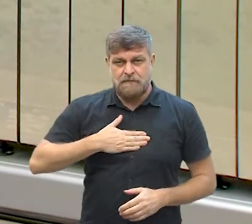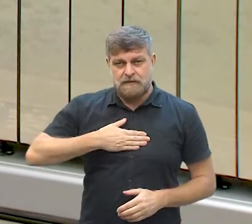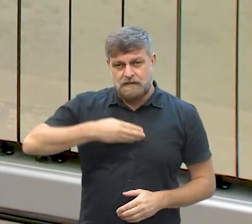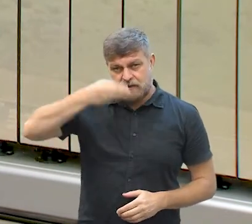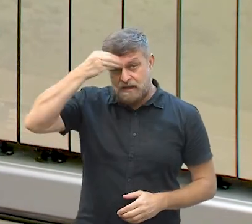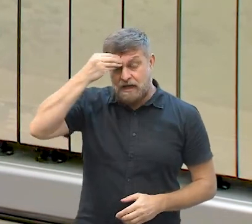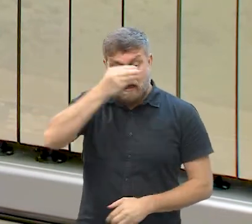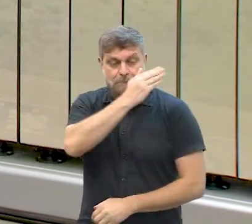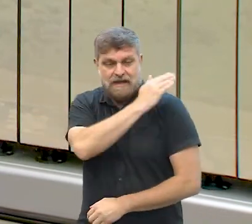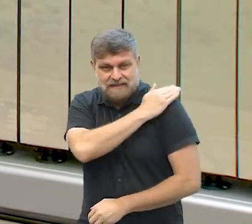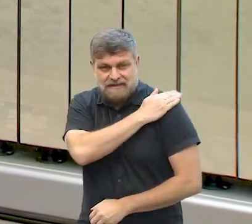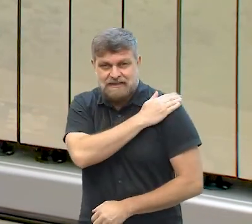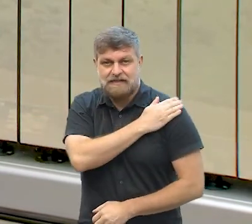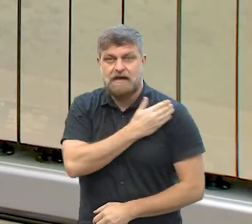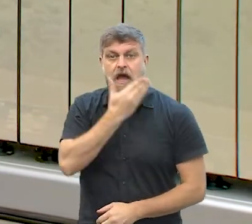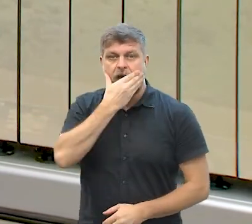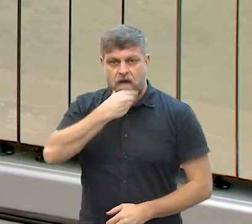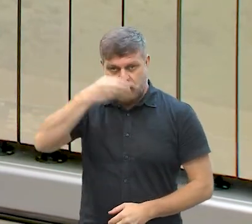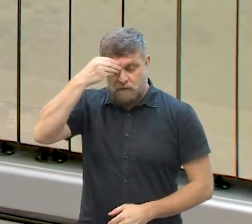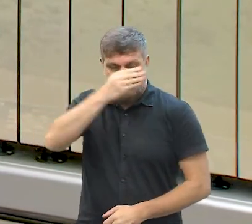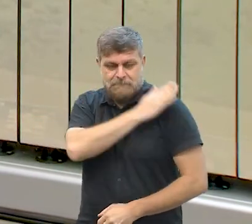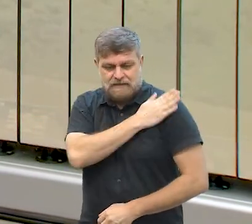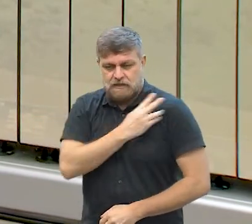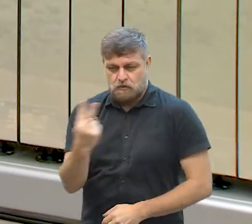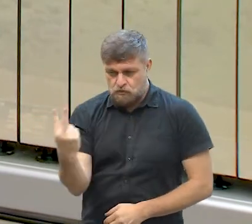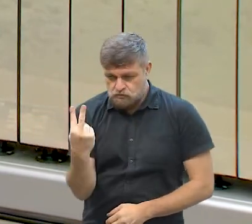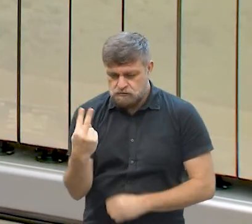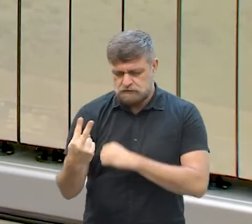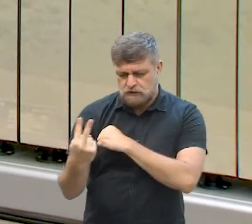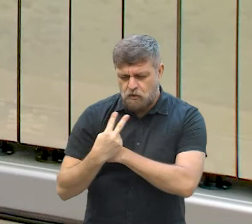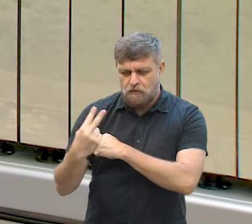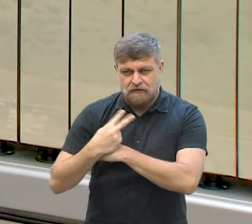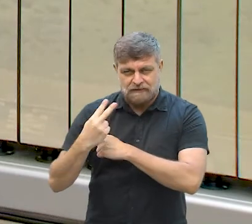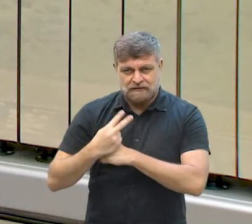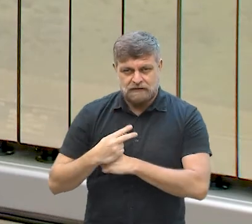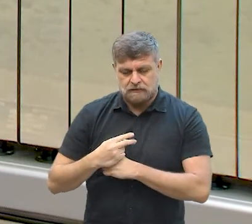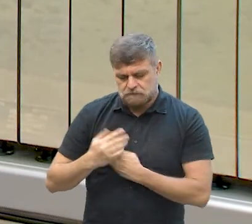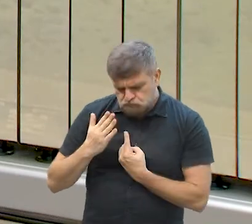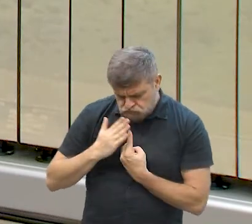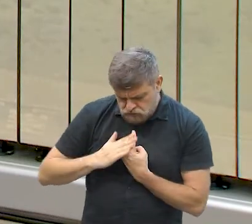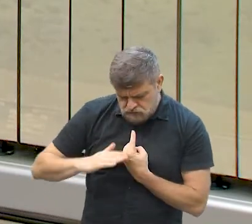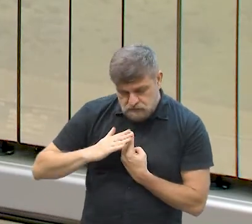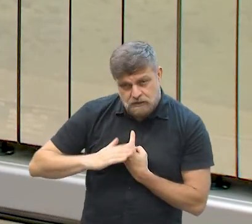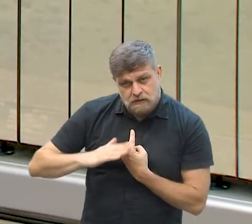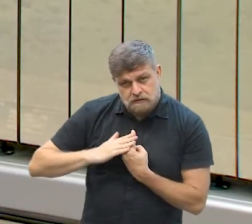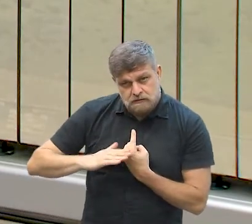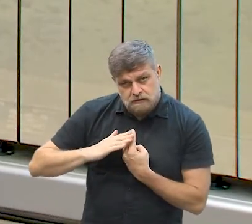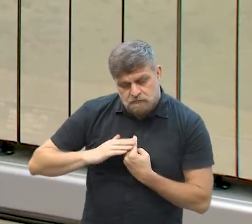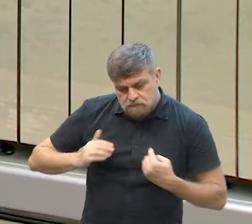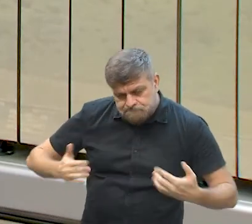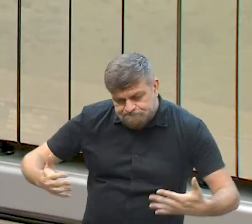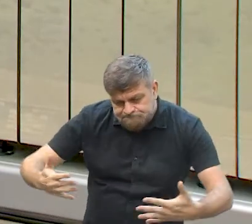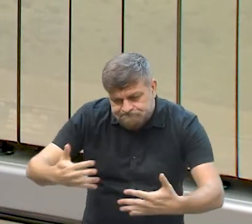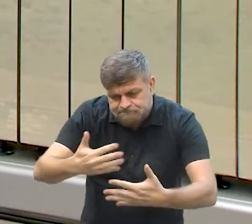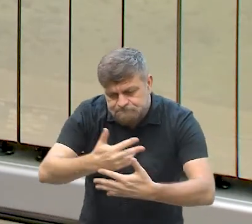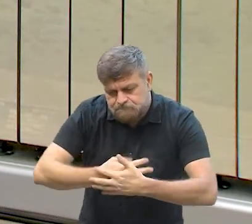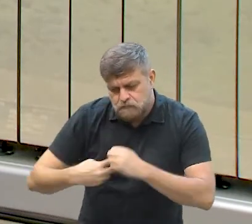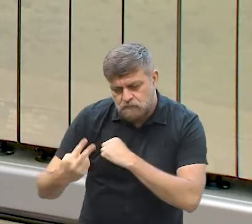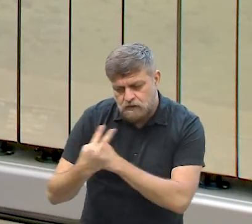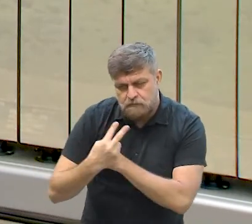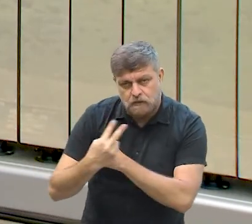meu padrinho eram excelentes pessoas e sempre me acolheram, né, e sempre me deram aquilo que